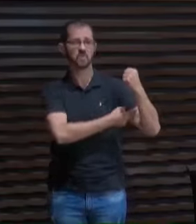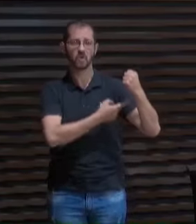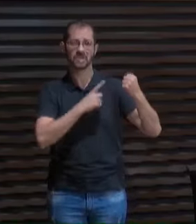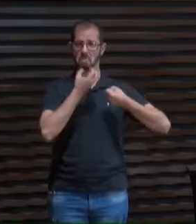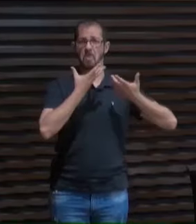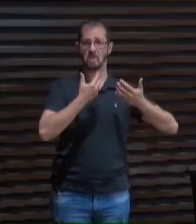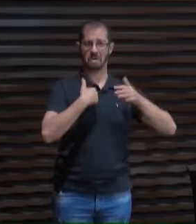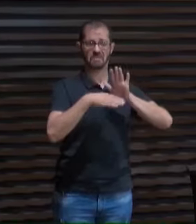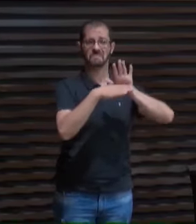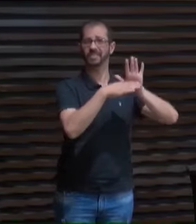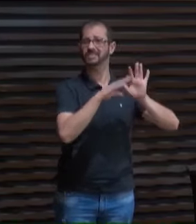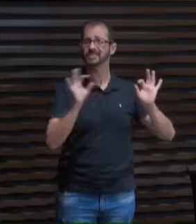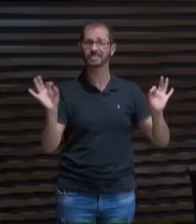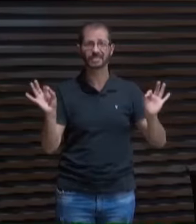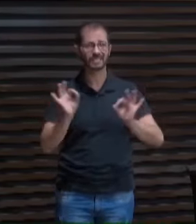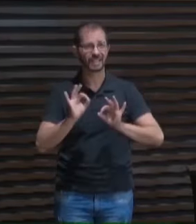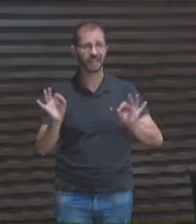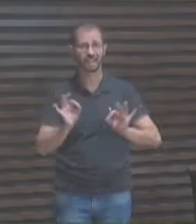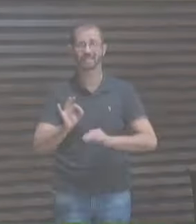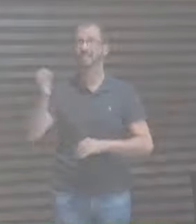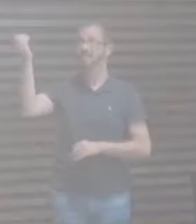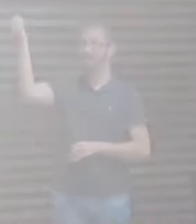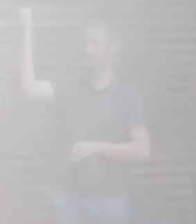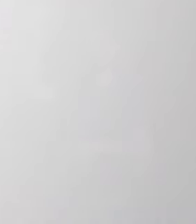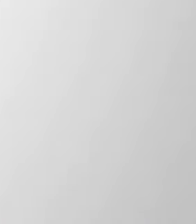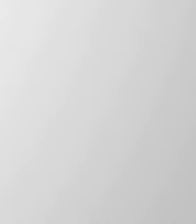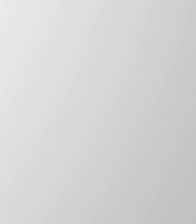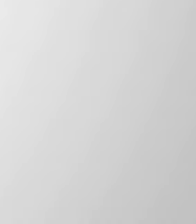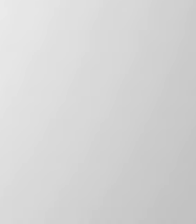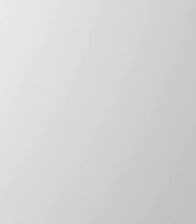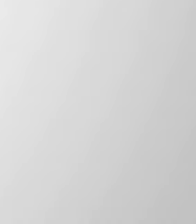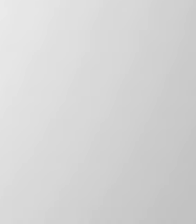de negativo porque é pela graça que nós somos salvos